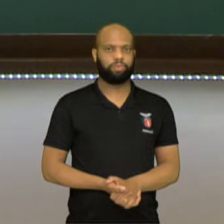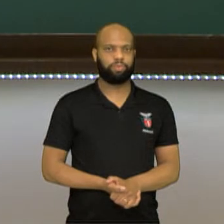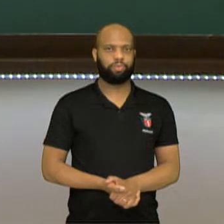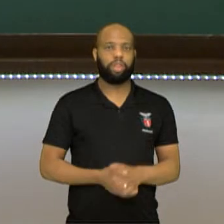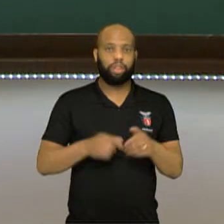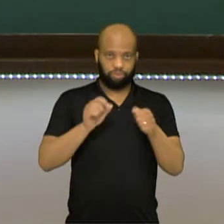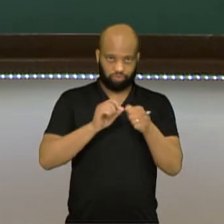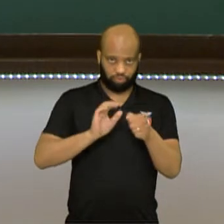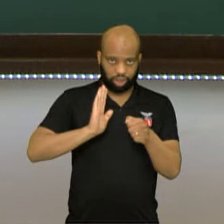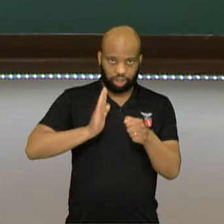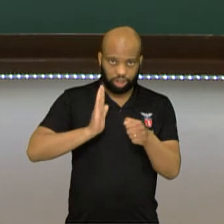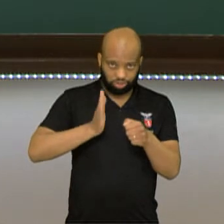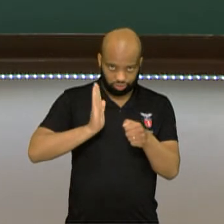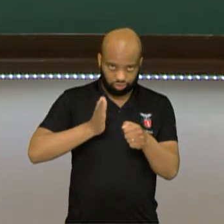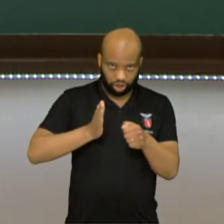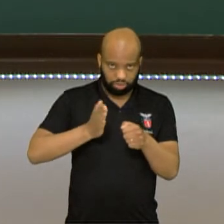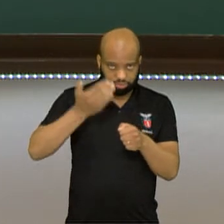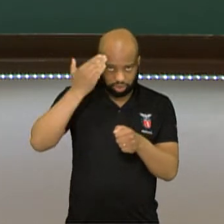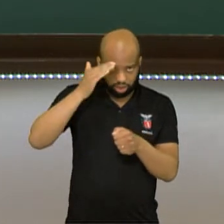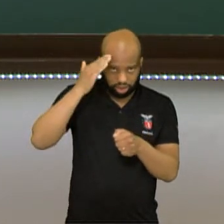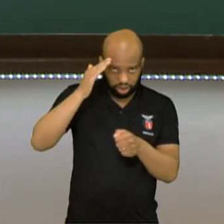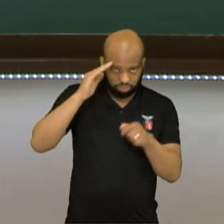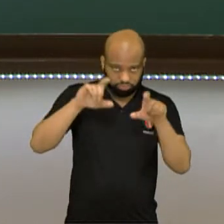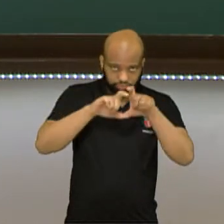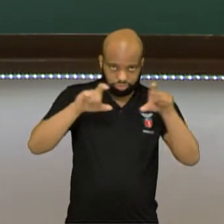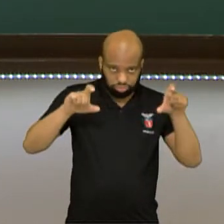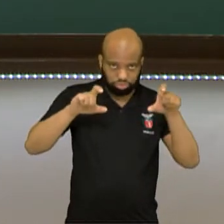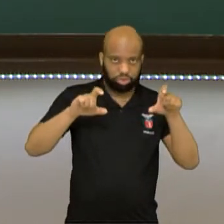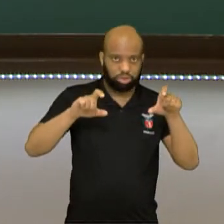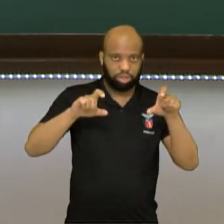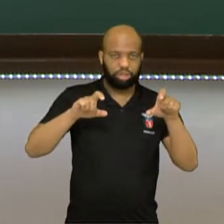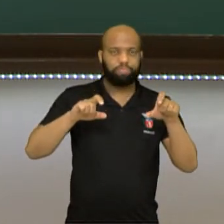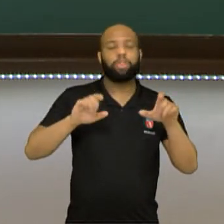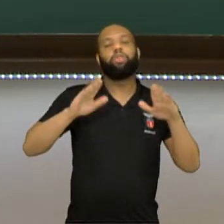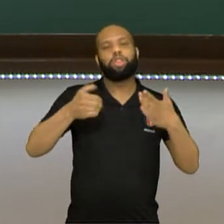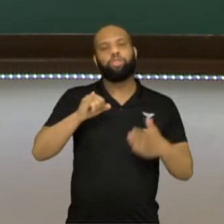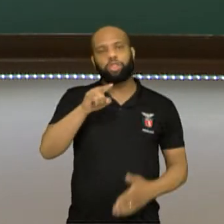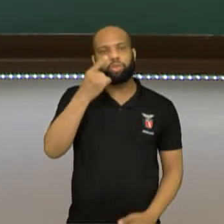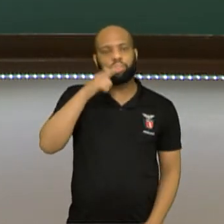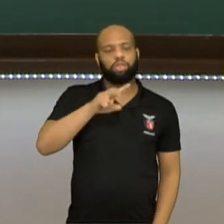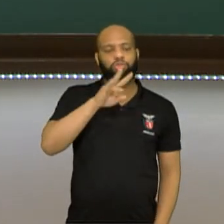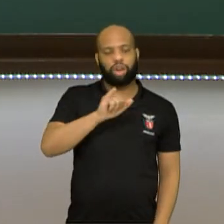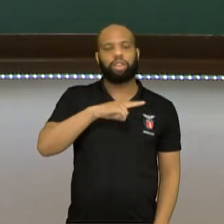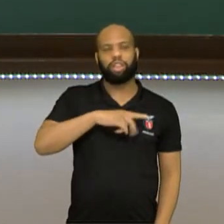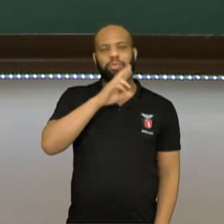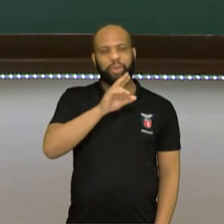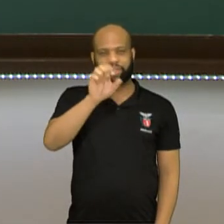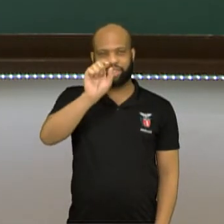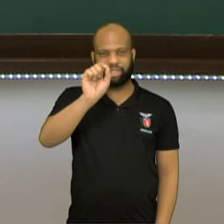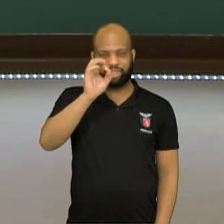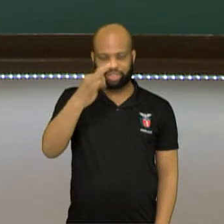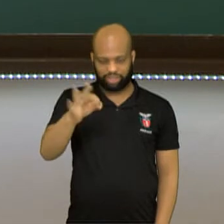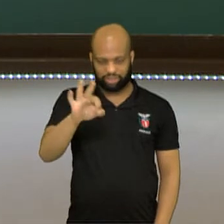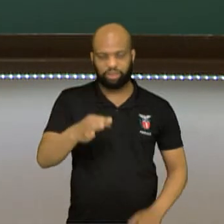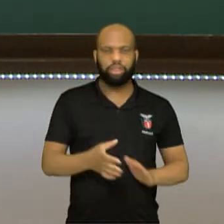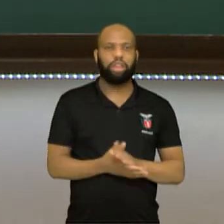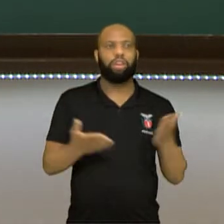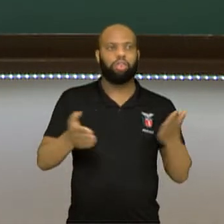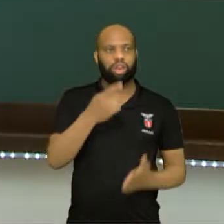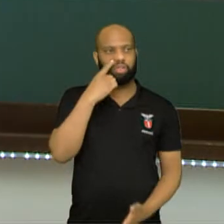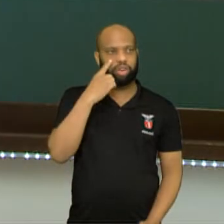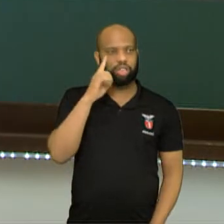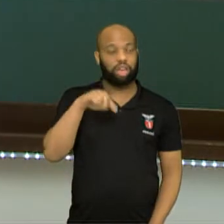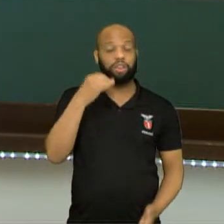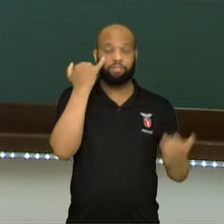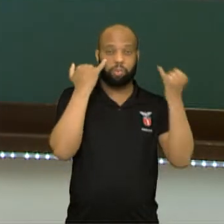Fez a tradução direitinho? Se fez, vai chegar na resposta correta, tá bom? Vamos corrigir. São dados